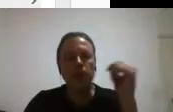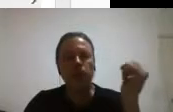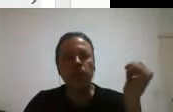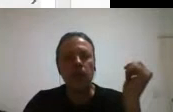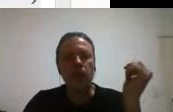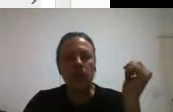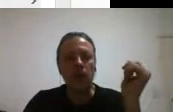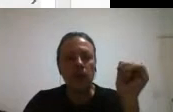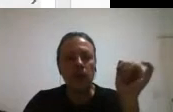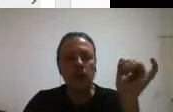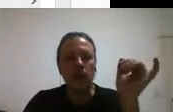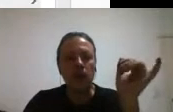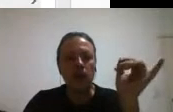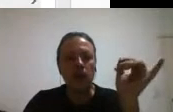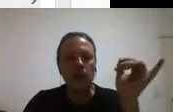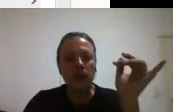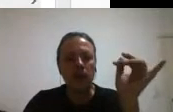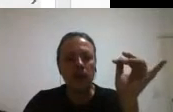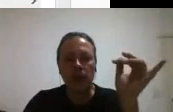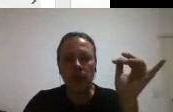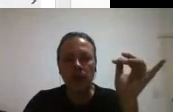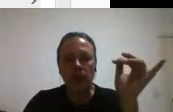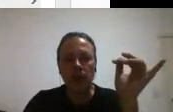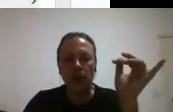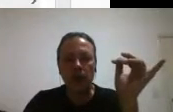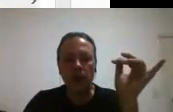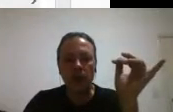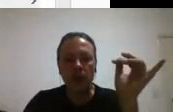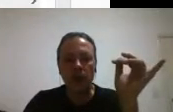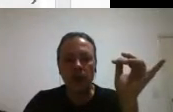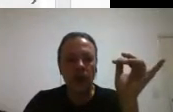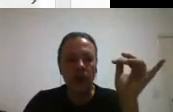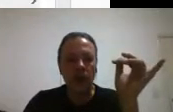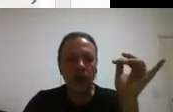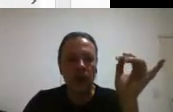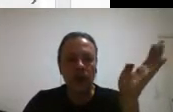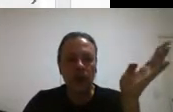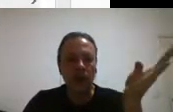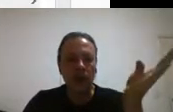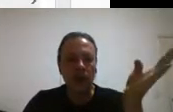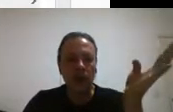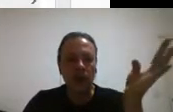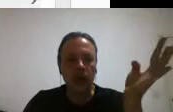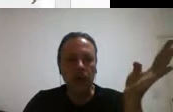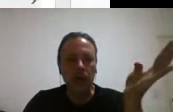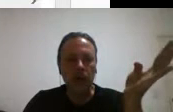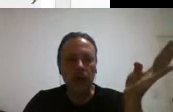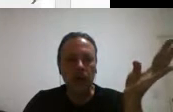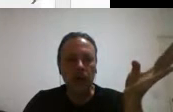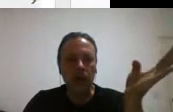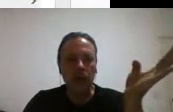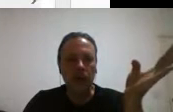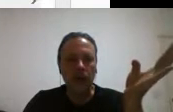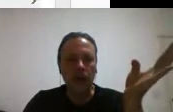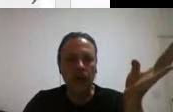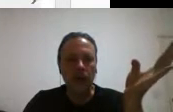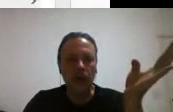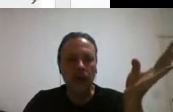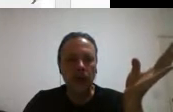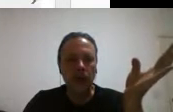Aí. Então, nesse material aqui, ó, observando é que